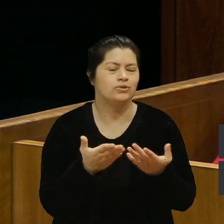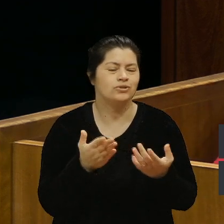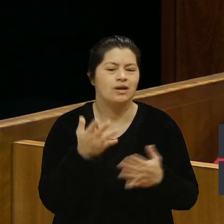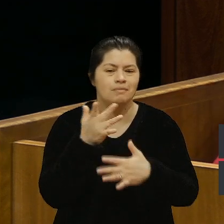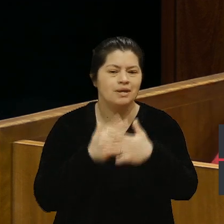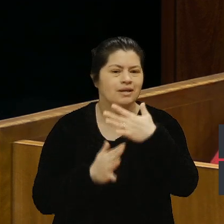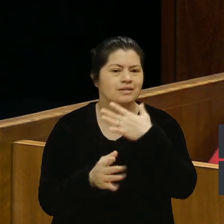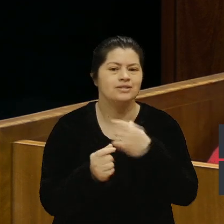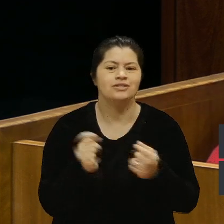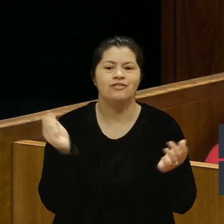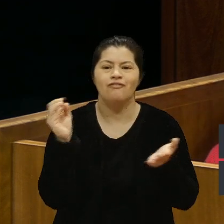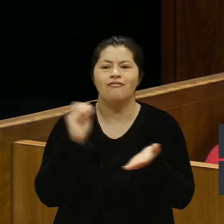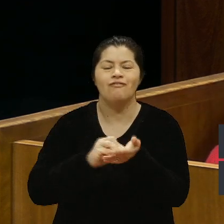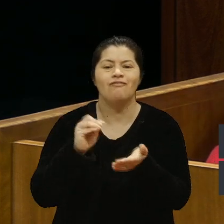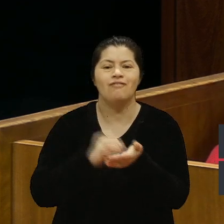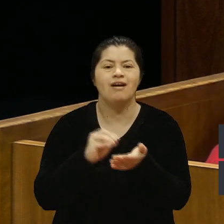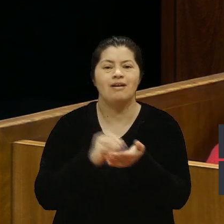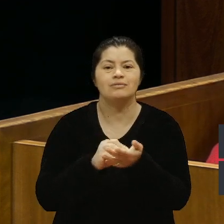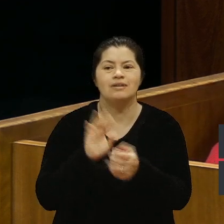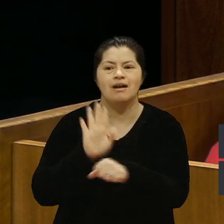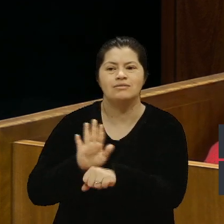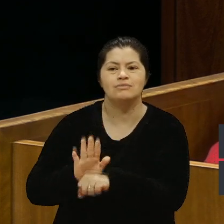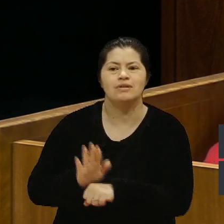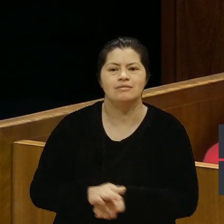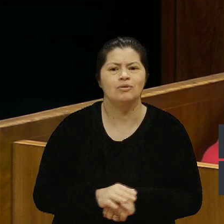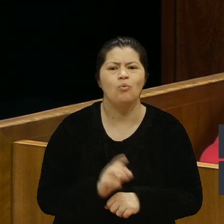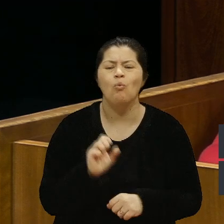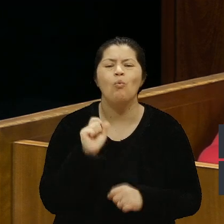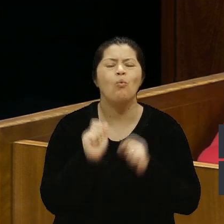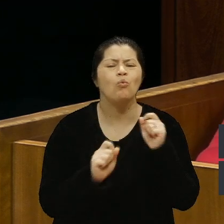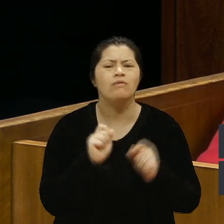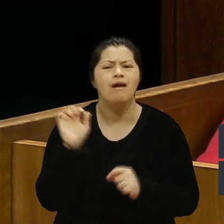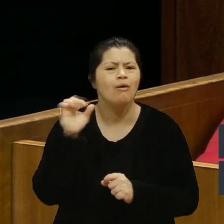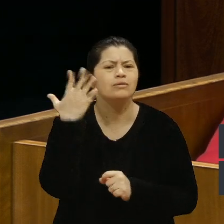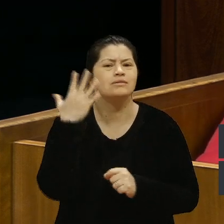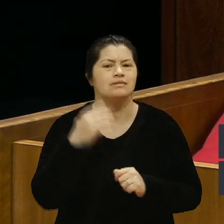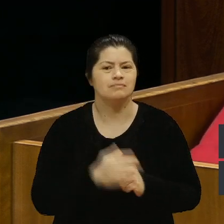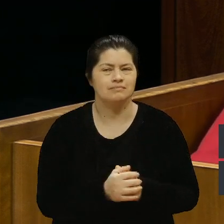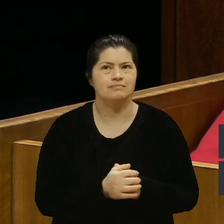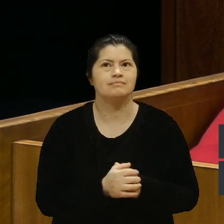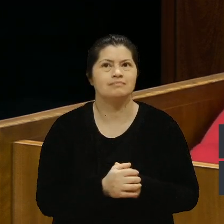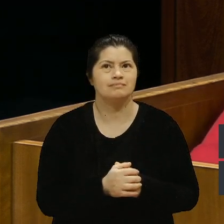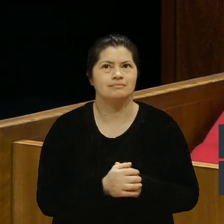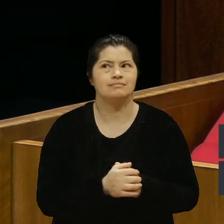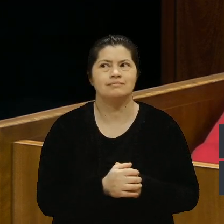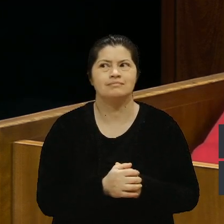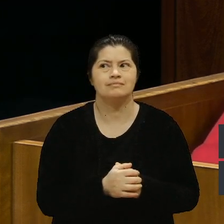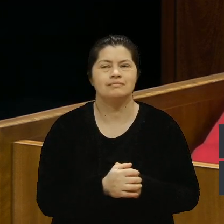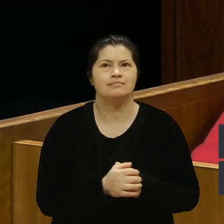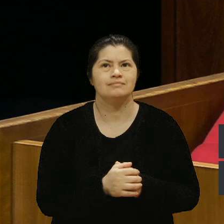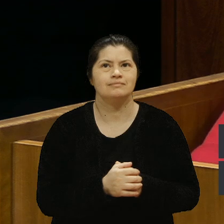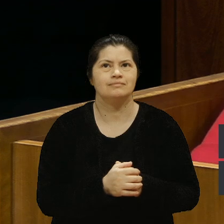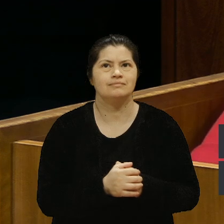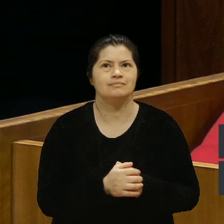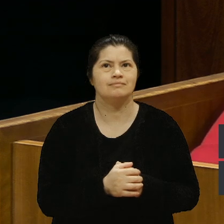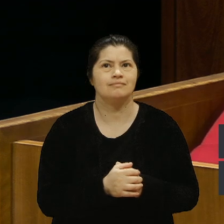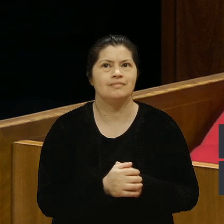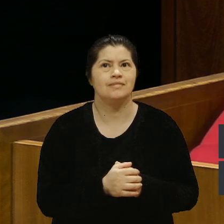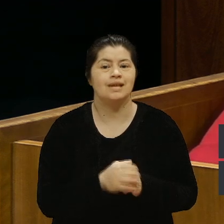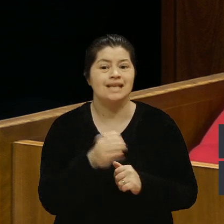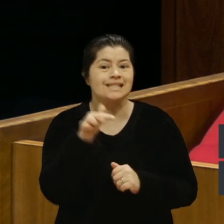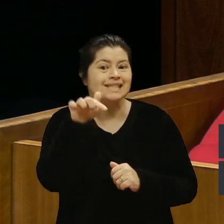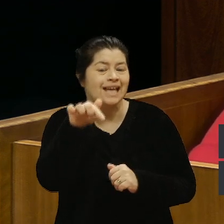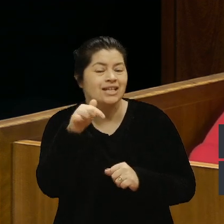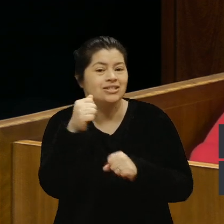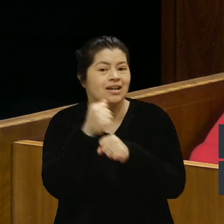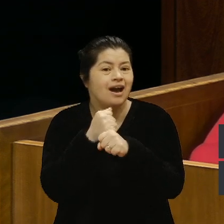imigrante. O que está acontecendo? Eu estou falando pela experiência. Eu trabalhei 7